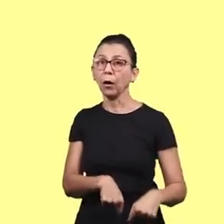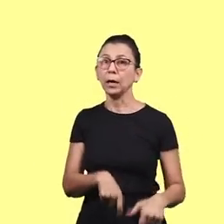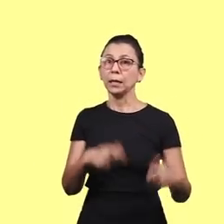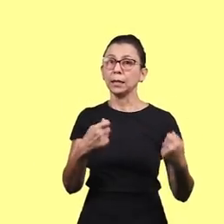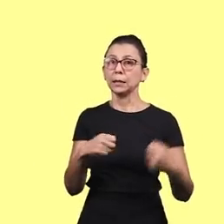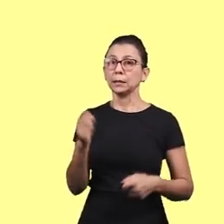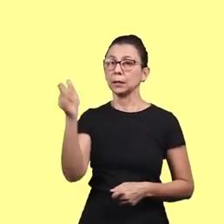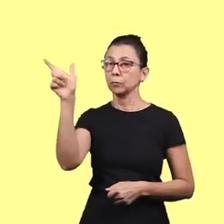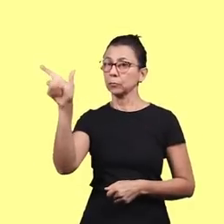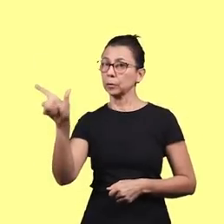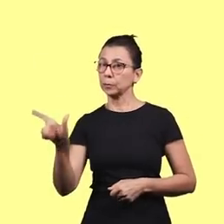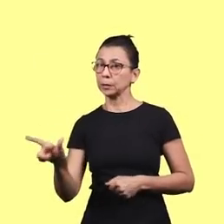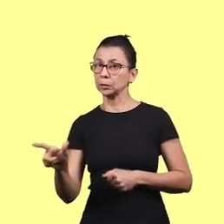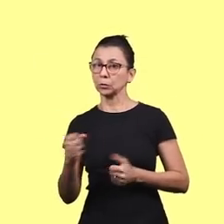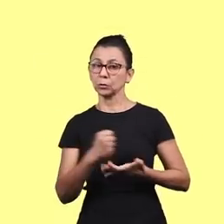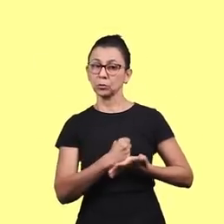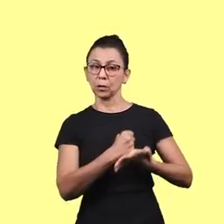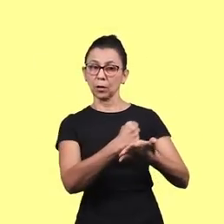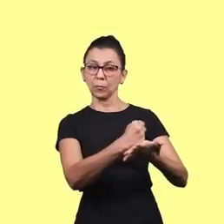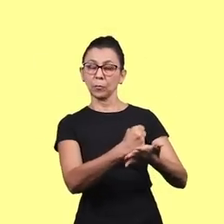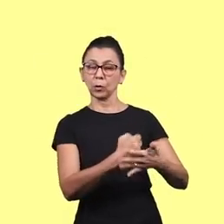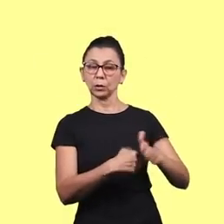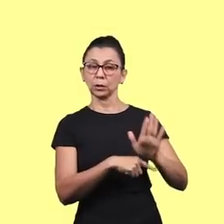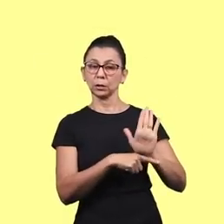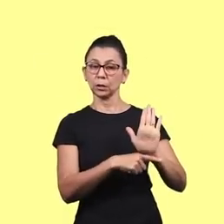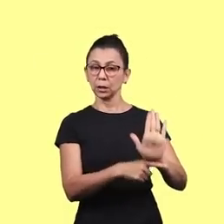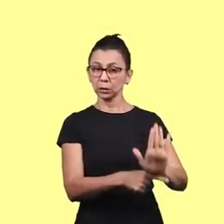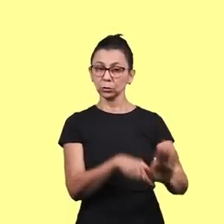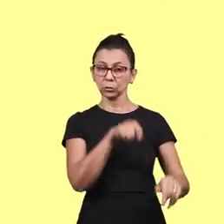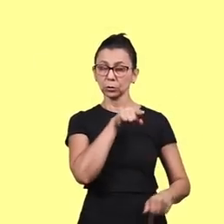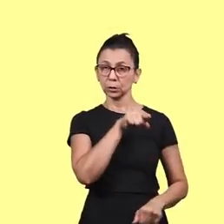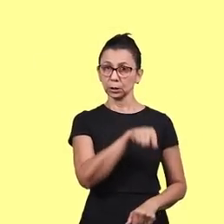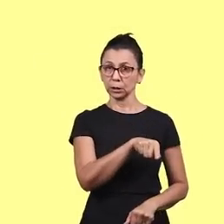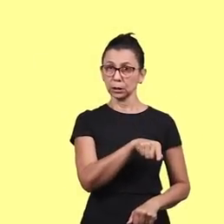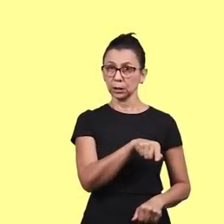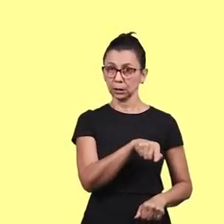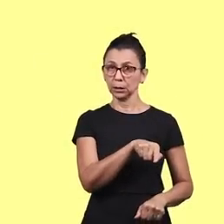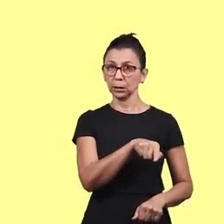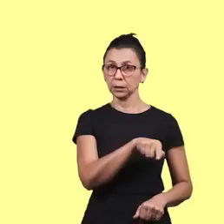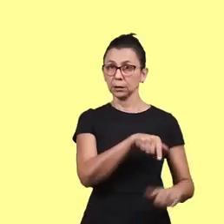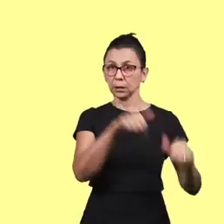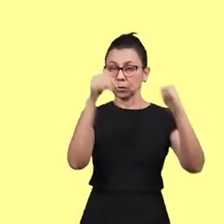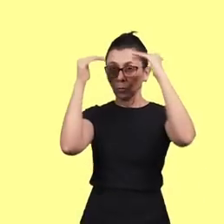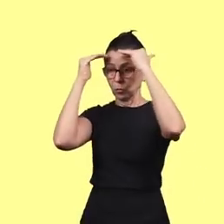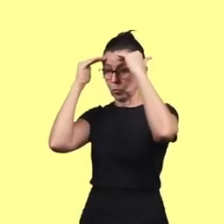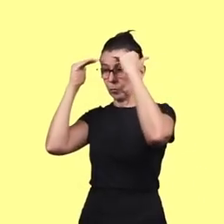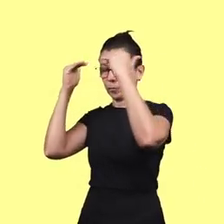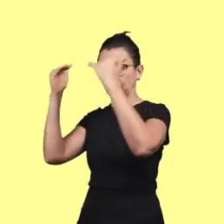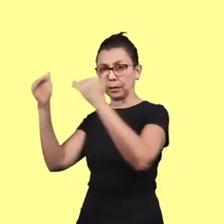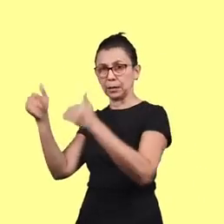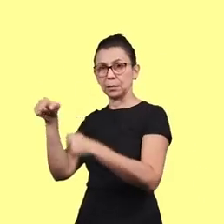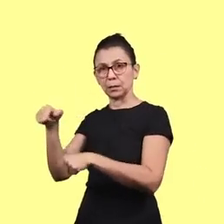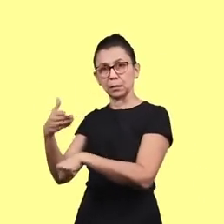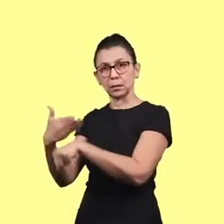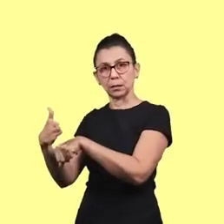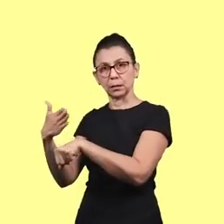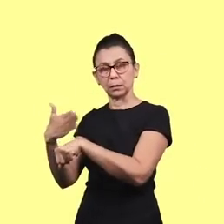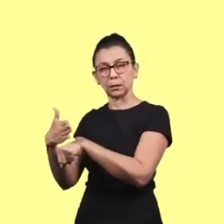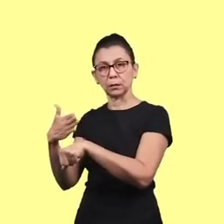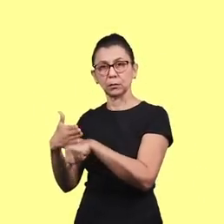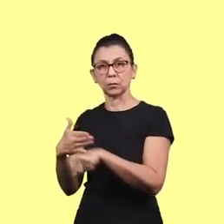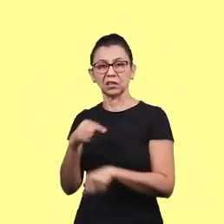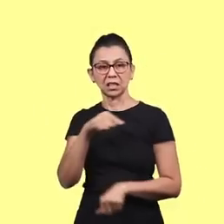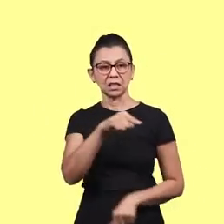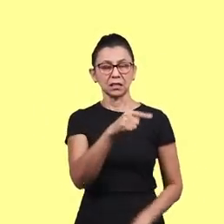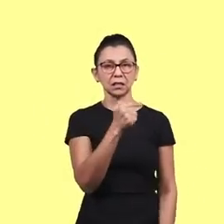a todo tempo. Ele tem que ter cuidado e obedecer o treinador. Se o atleta não